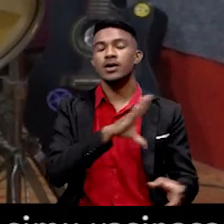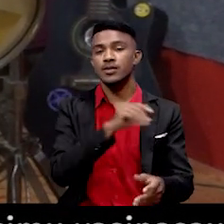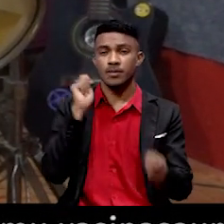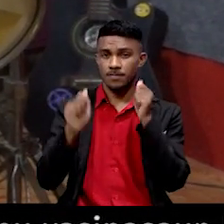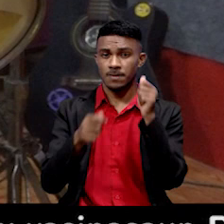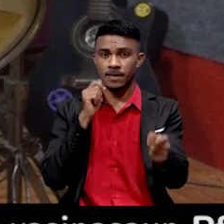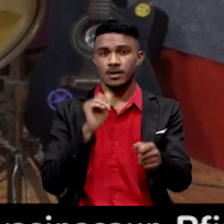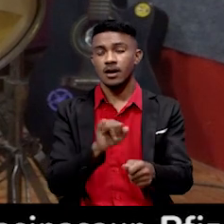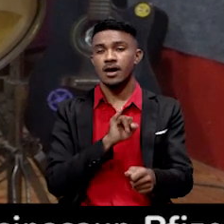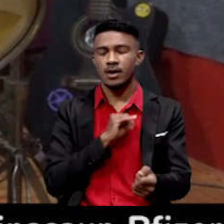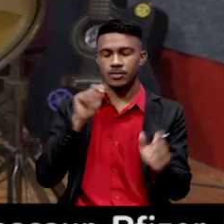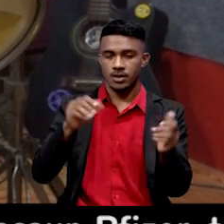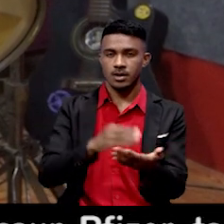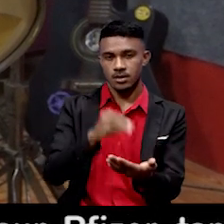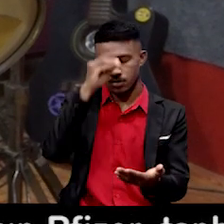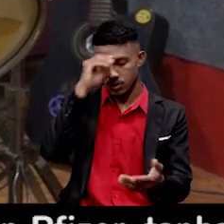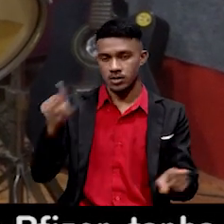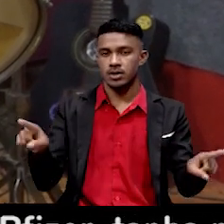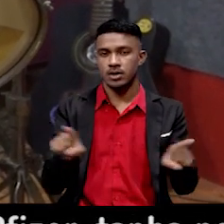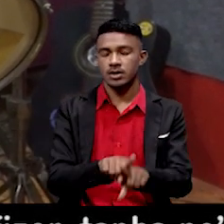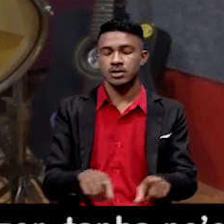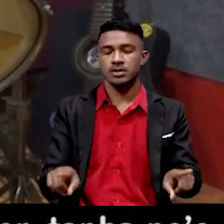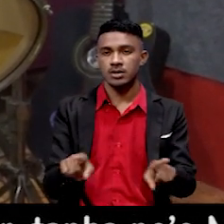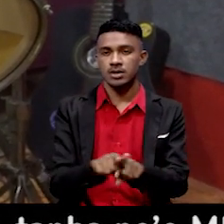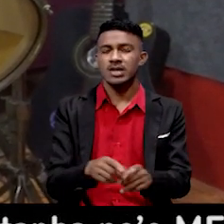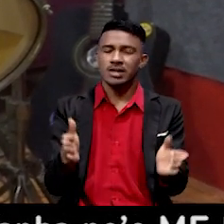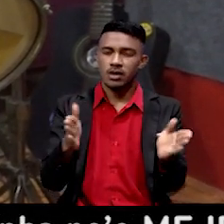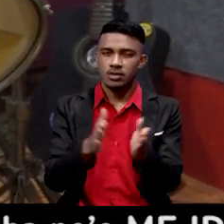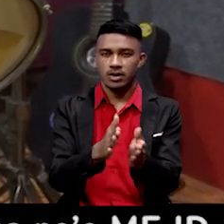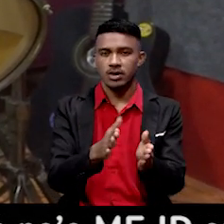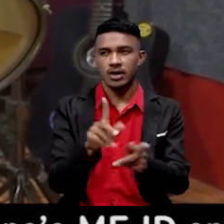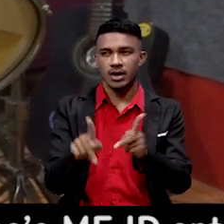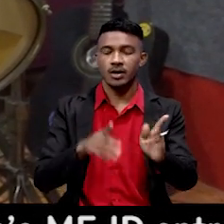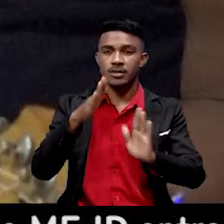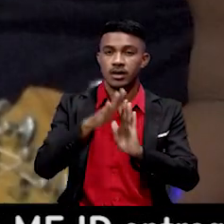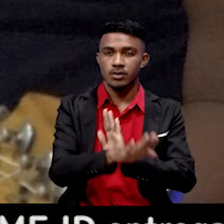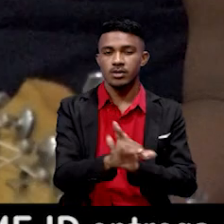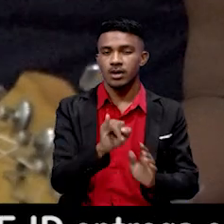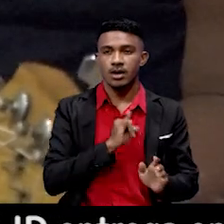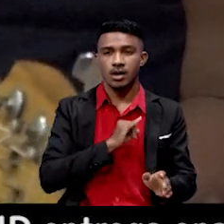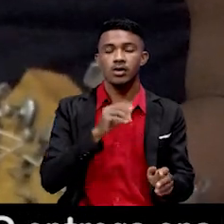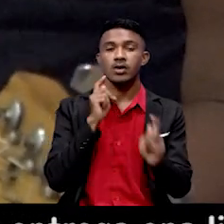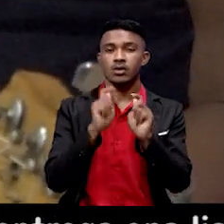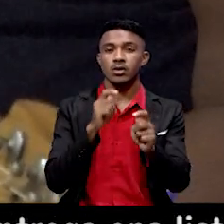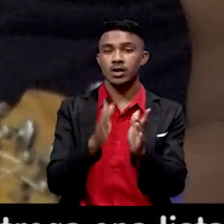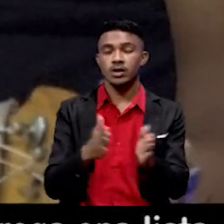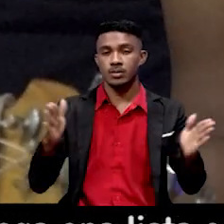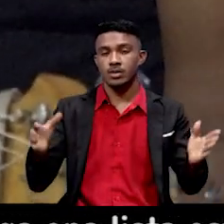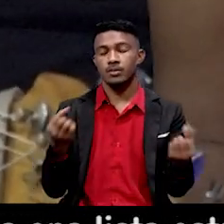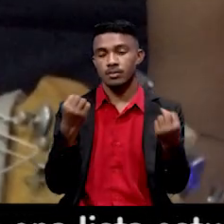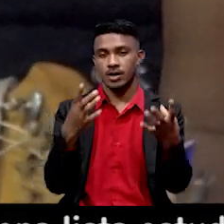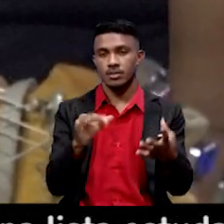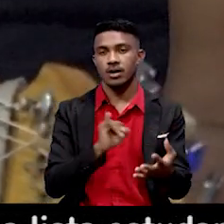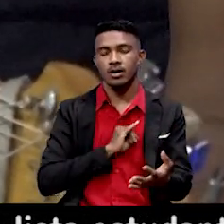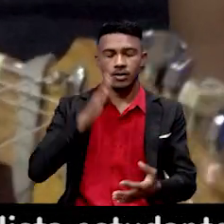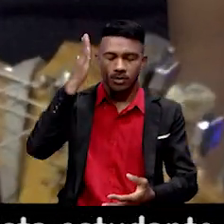há a oportunidade de aprender um saxofone bebê como dito na tom há são que quando ela bebê é mais limitada então a concorrer tira botem e bot para não é